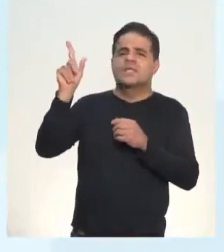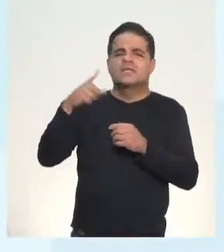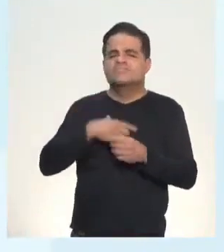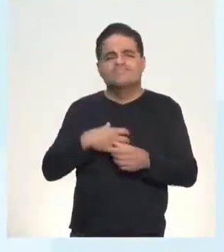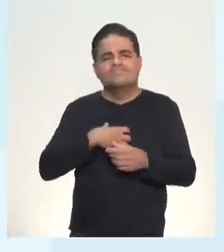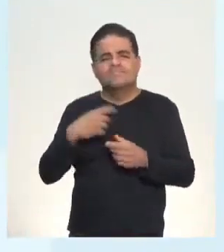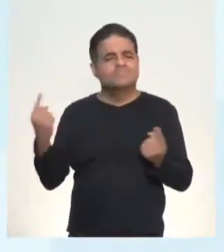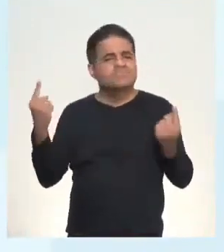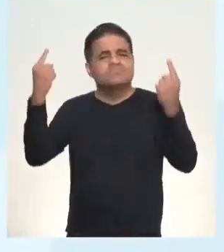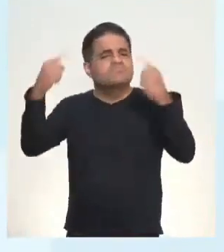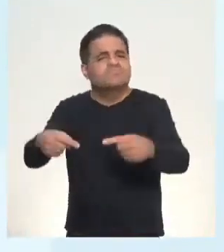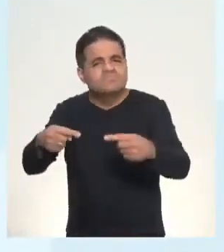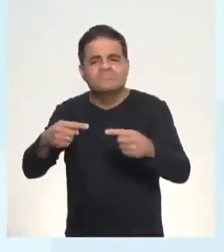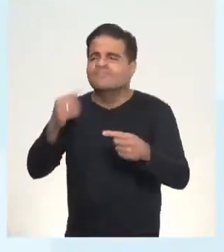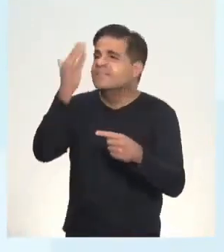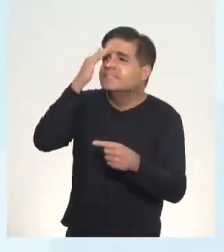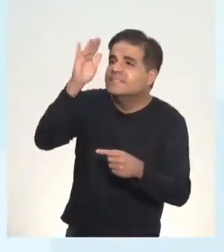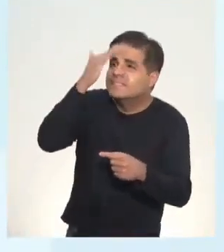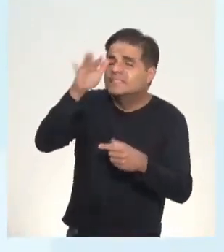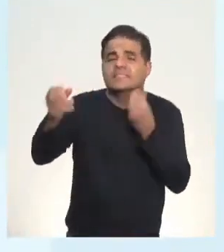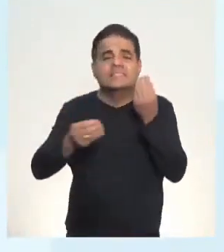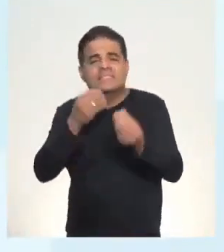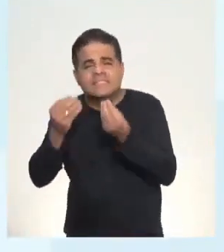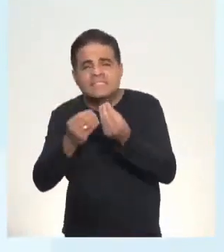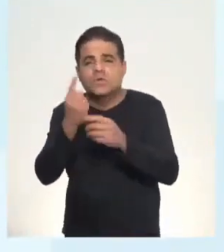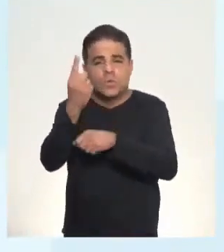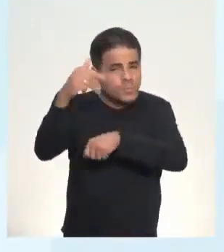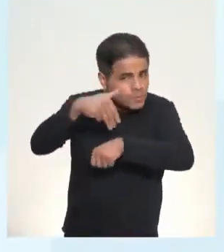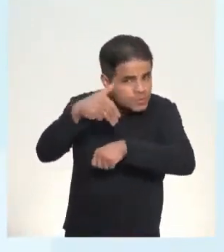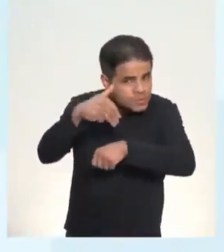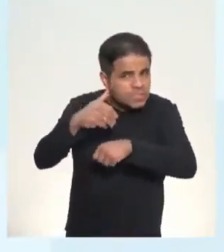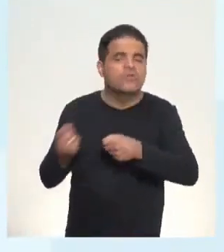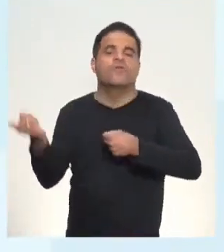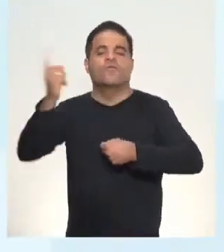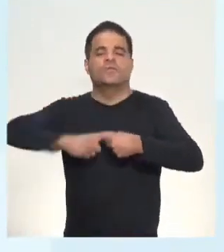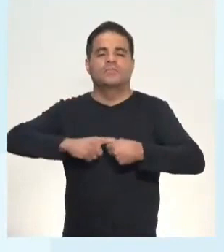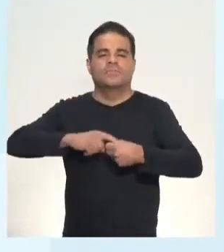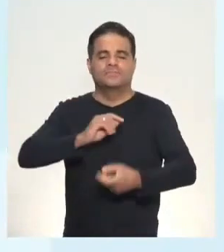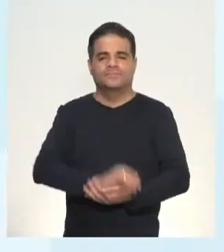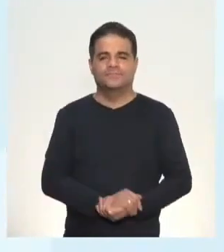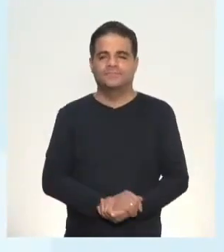aí? Quais os desafios para entendê-lo? Um minutinho e a gente já volta.